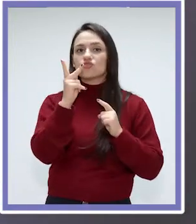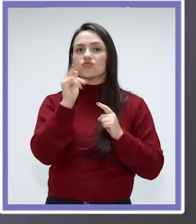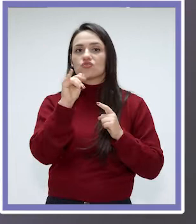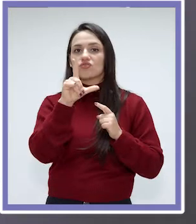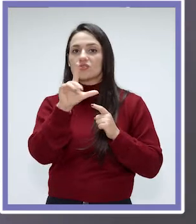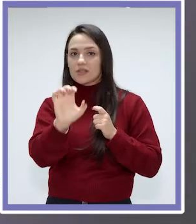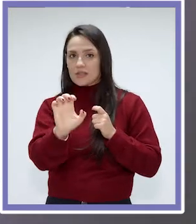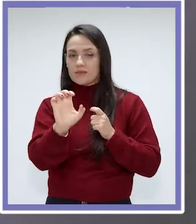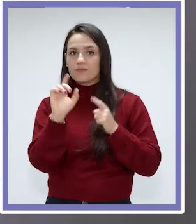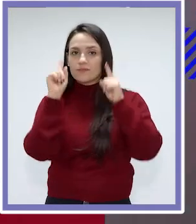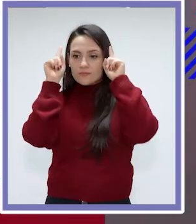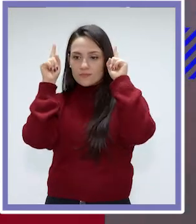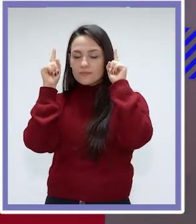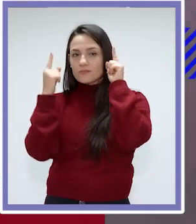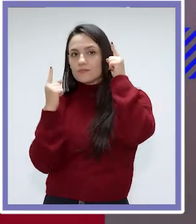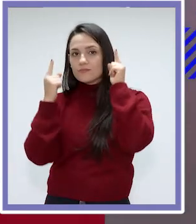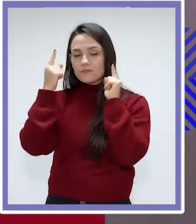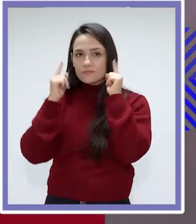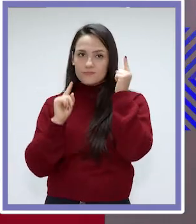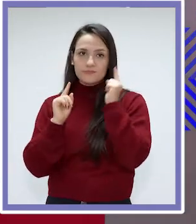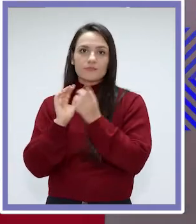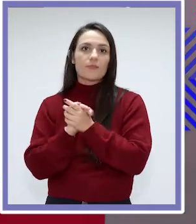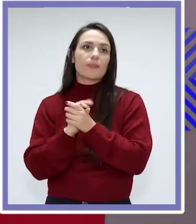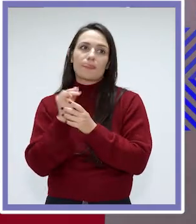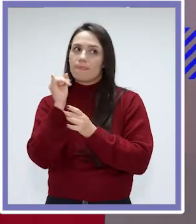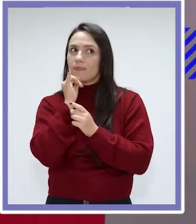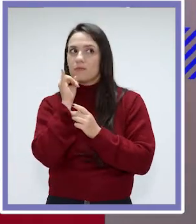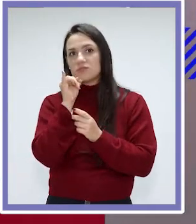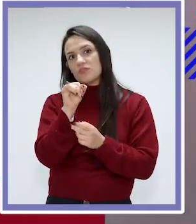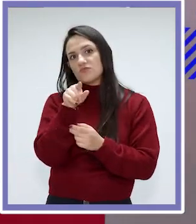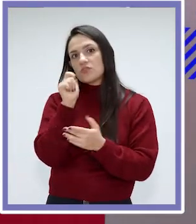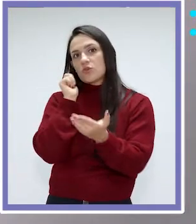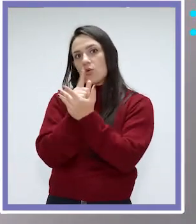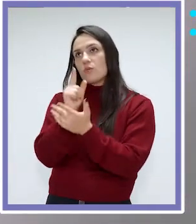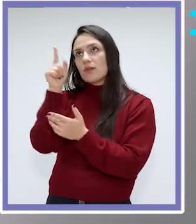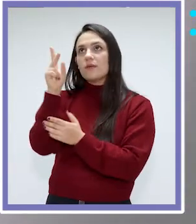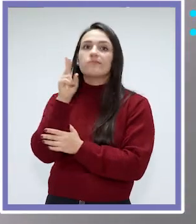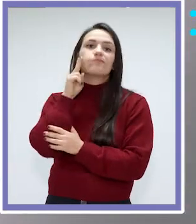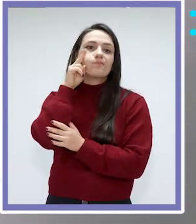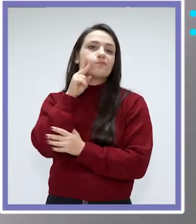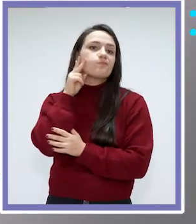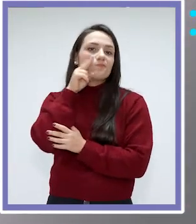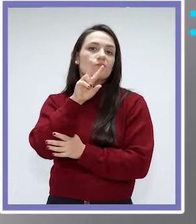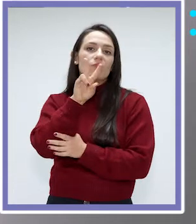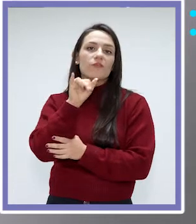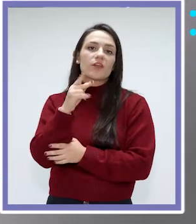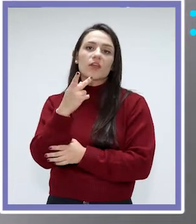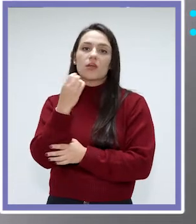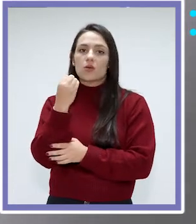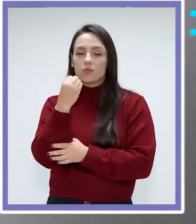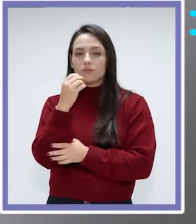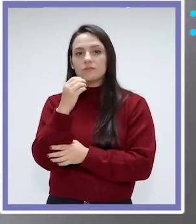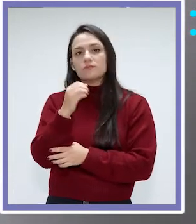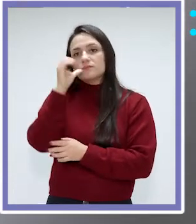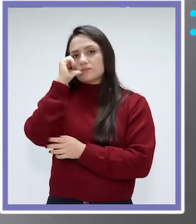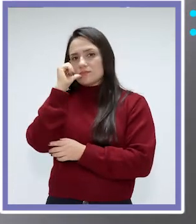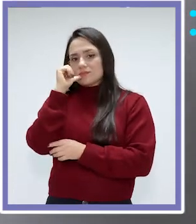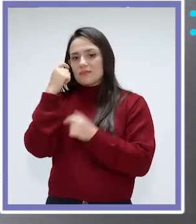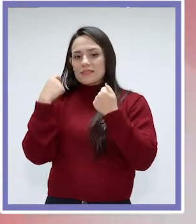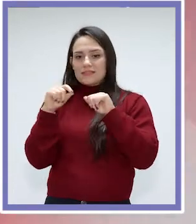mais com a Ásia, por exemplo. Vou dar um exemplo, por exemplo, de um vinho que você traz do Chile que tem que vir, por exemplo,